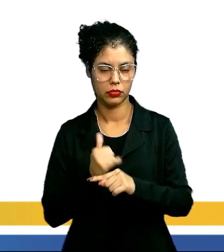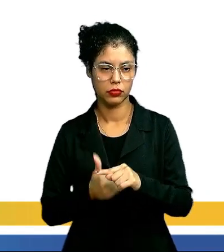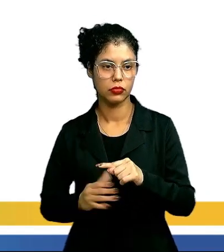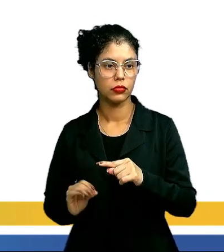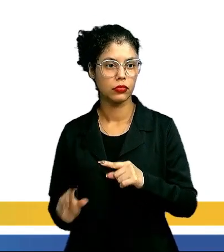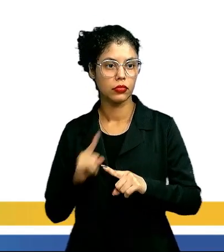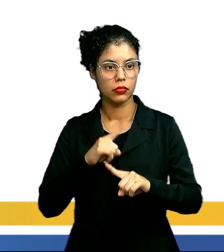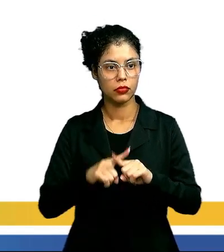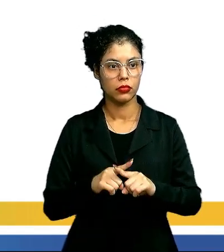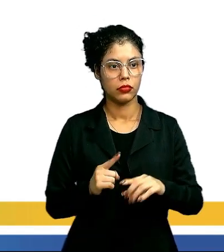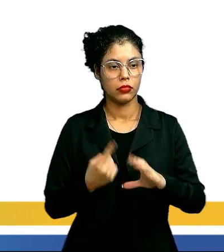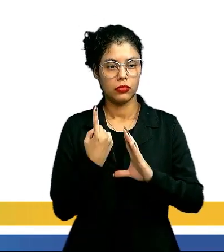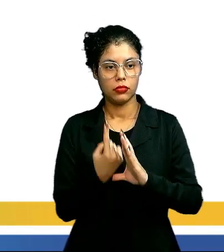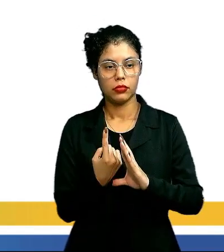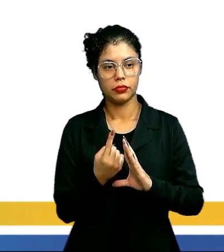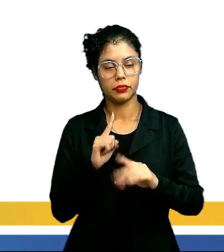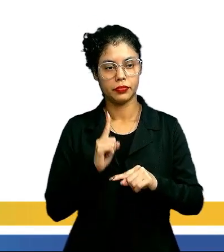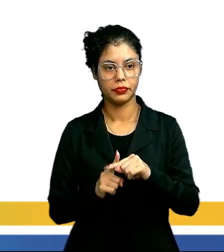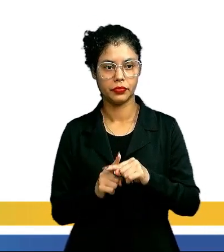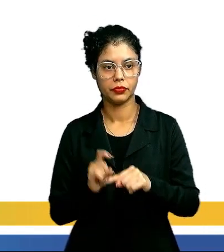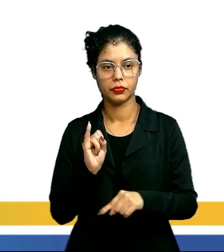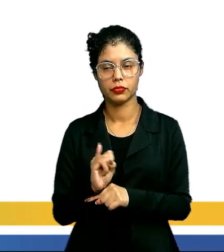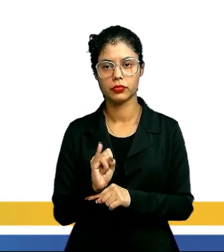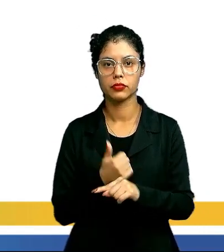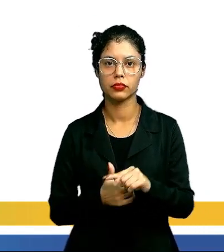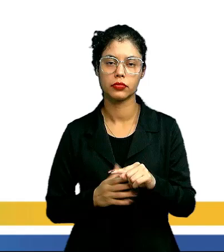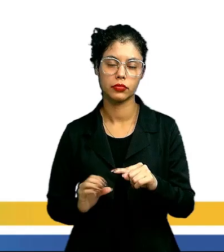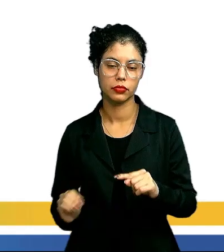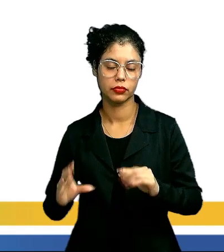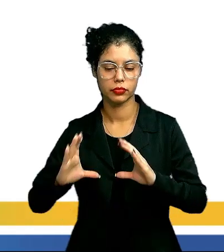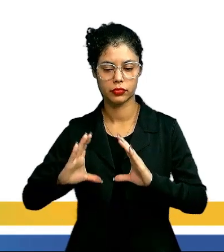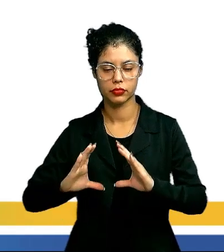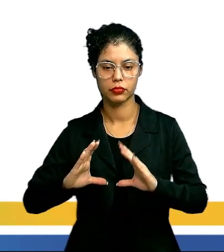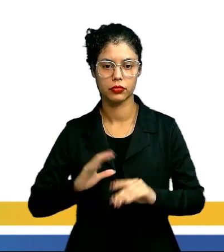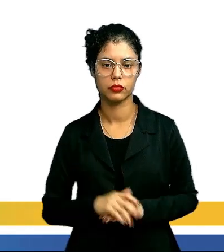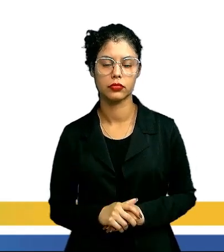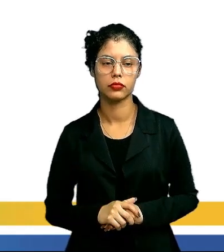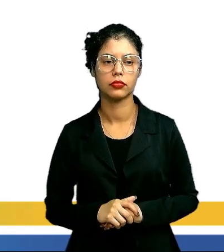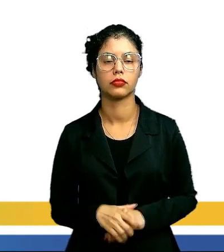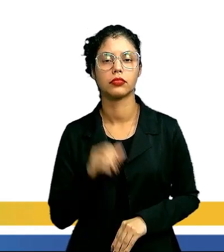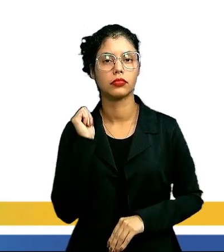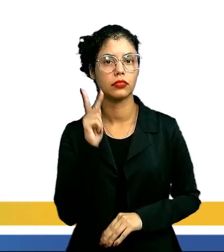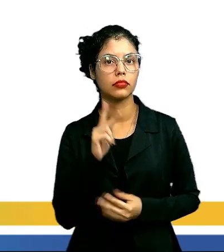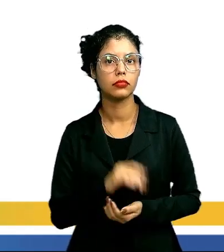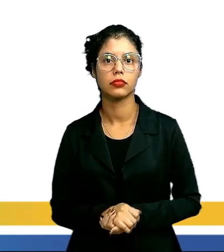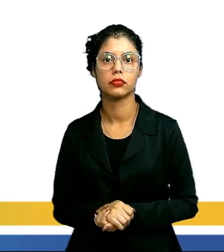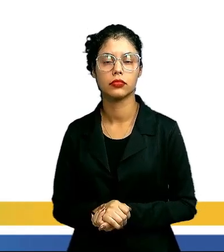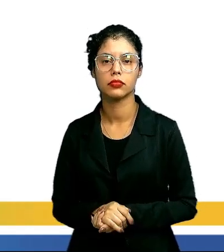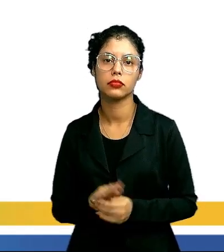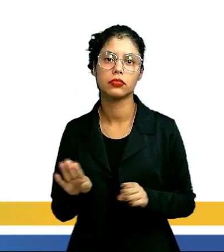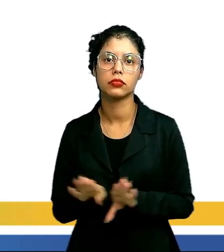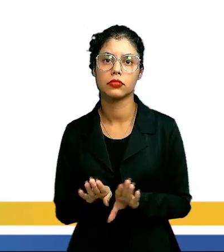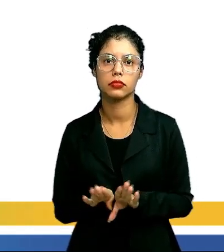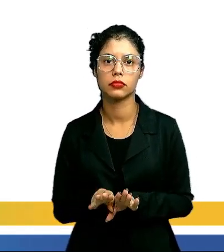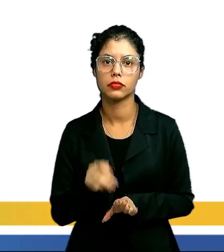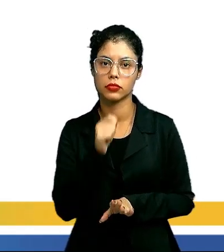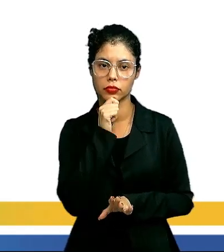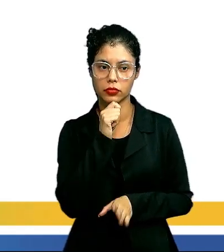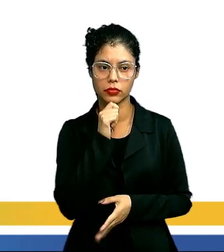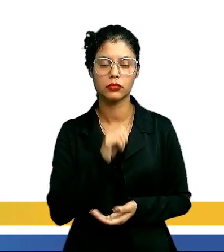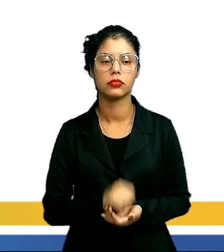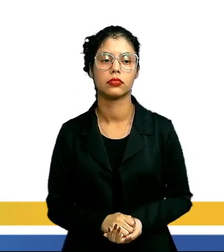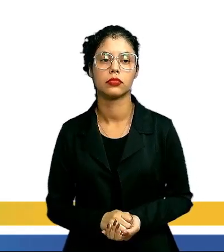na verdade vezes um mais a porcentagem sobre 100 ok então nós temos aí